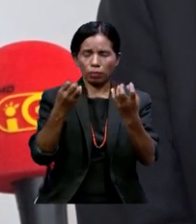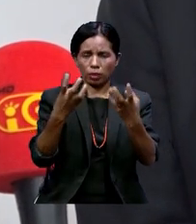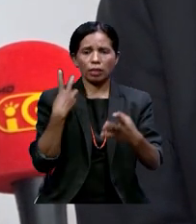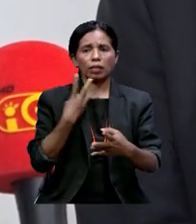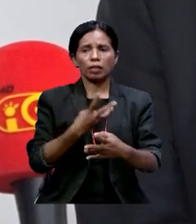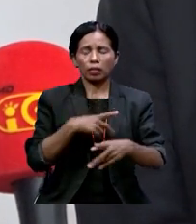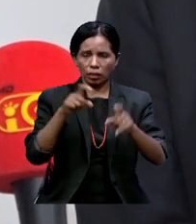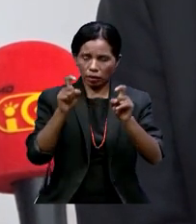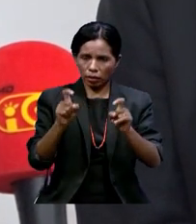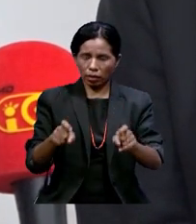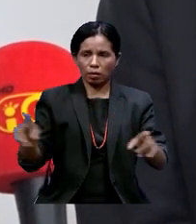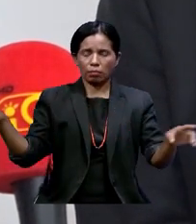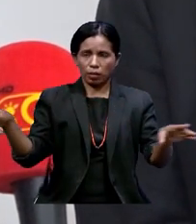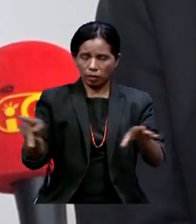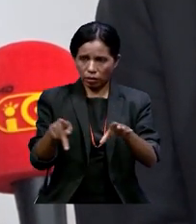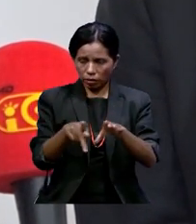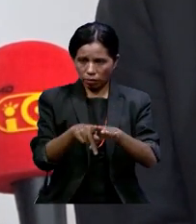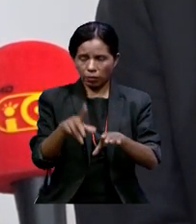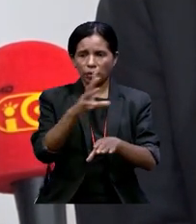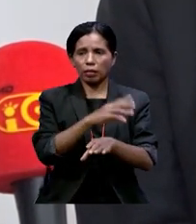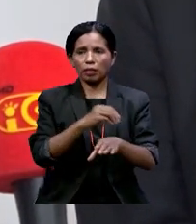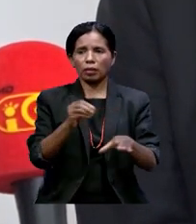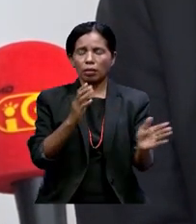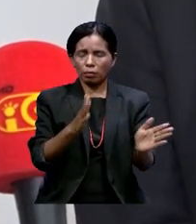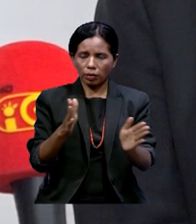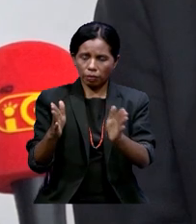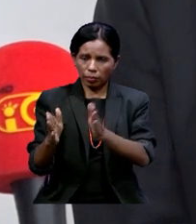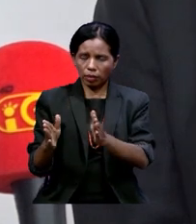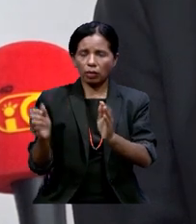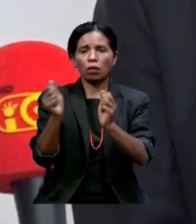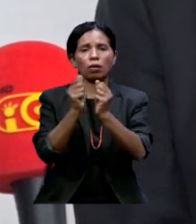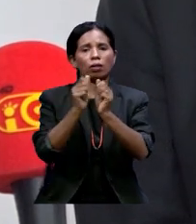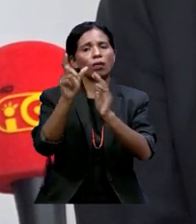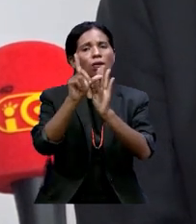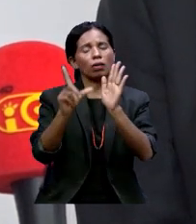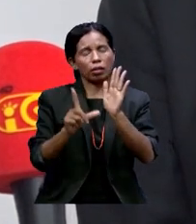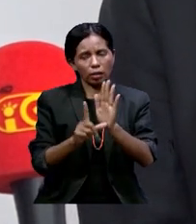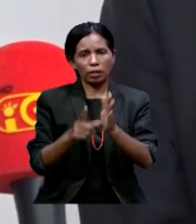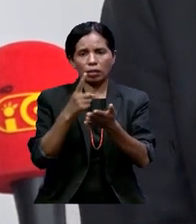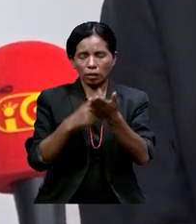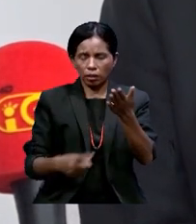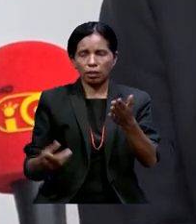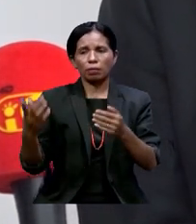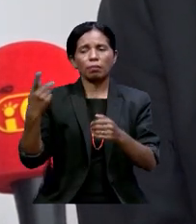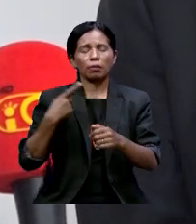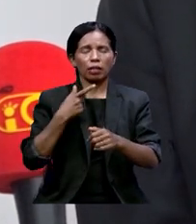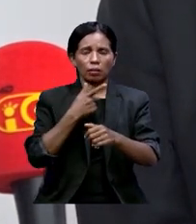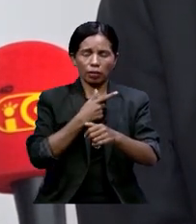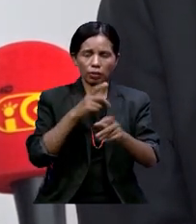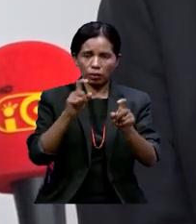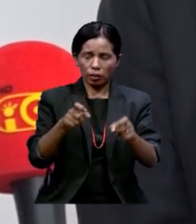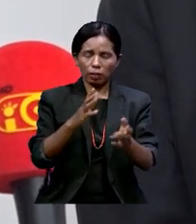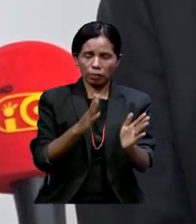tengi participa no nemos preparativos ho leis saída mak parlamento tem que preparar para o